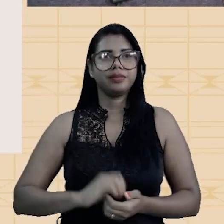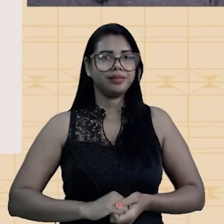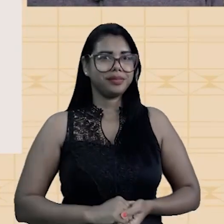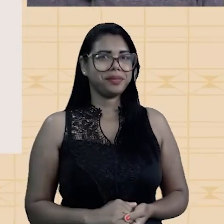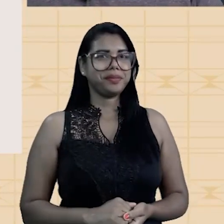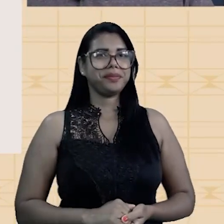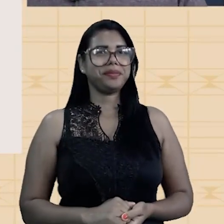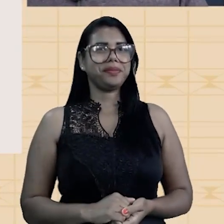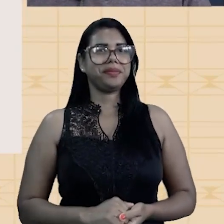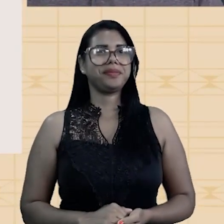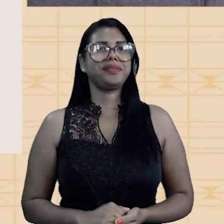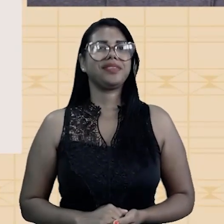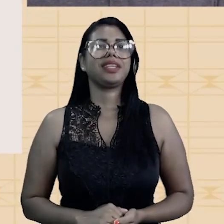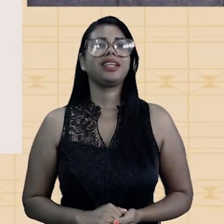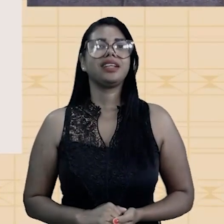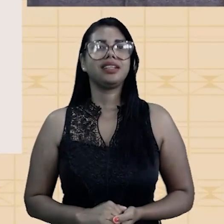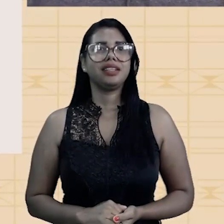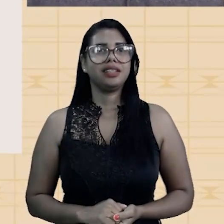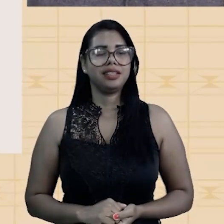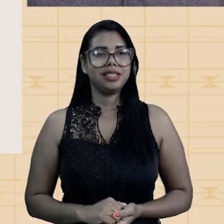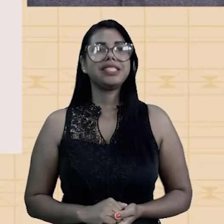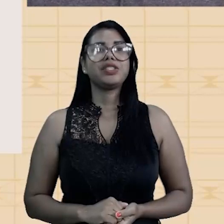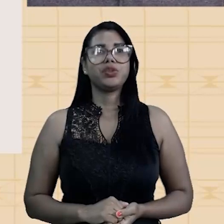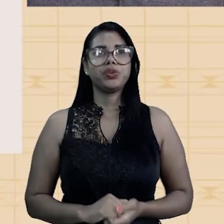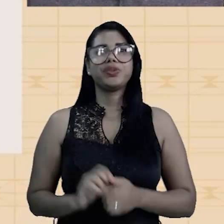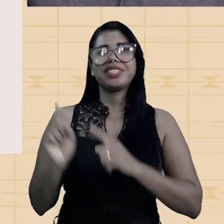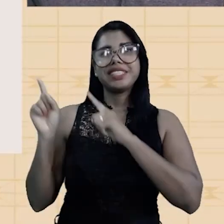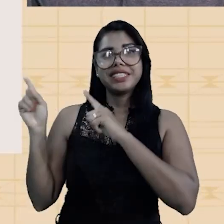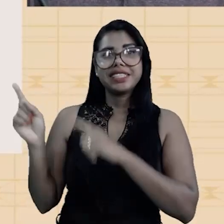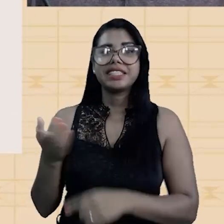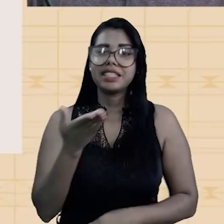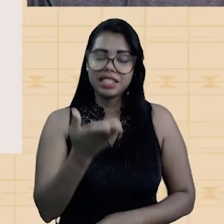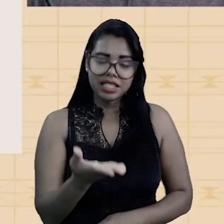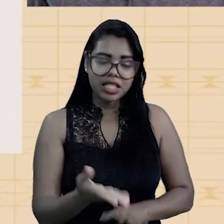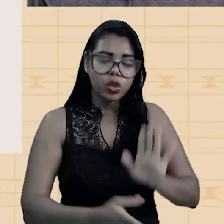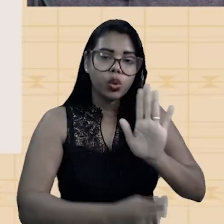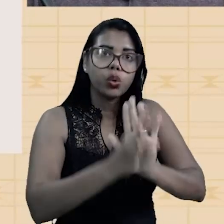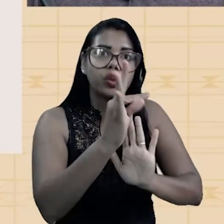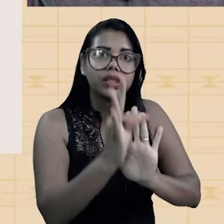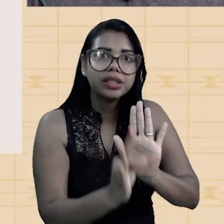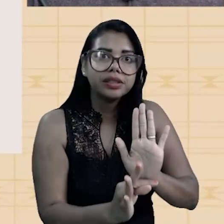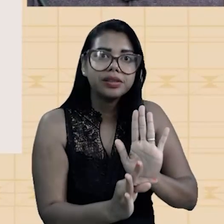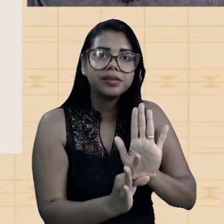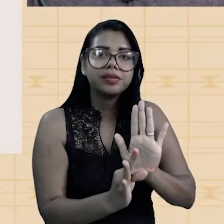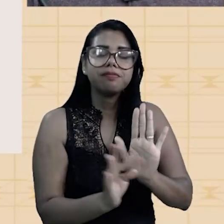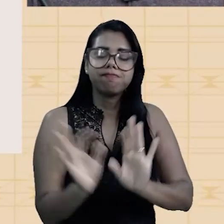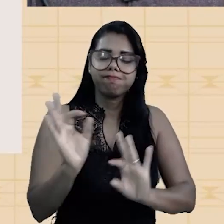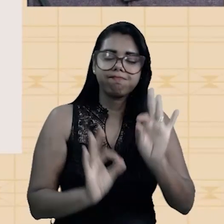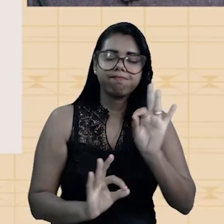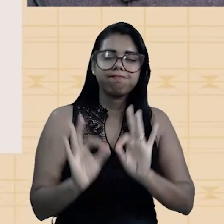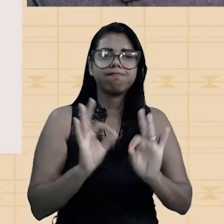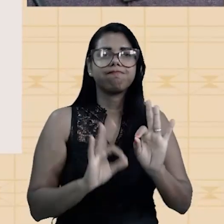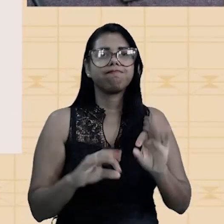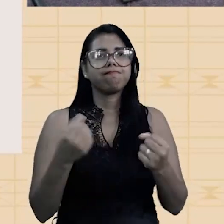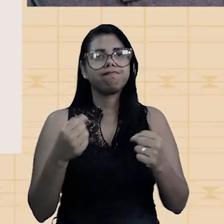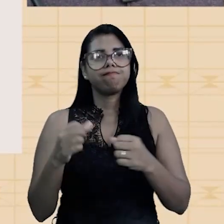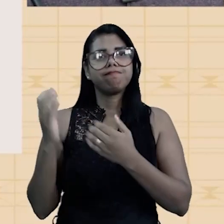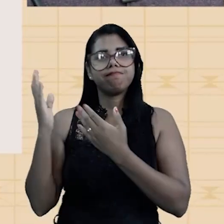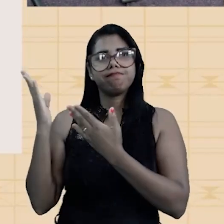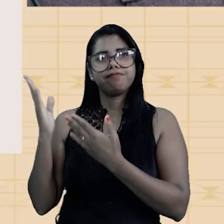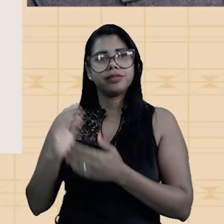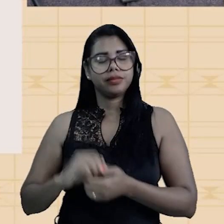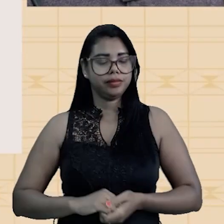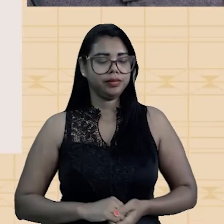Tá vendo? É isso que você tem que fazer no seu texto, né? Volta lá, Roberto, na introdução